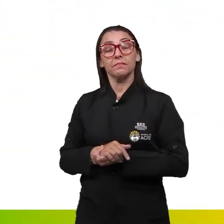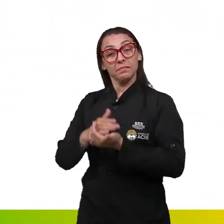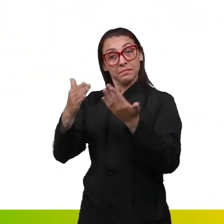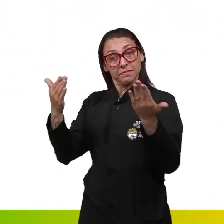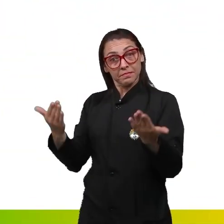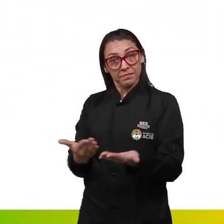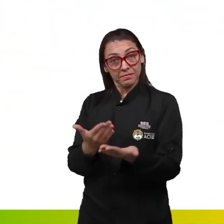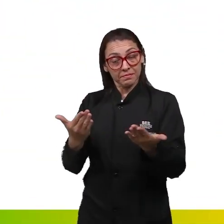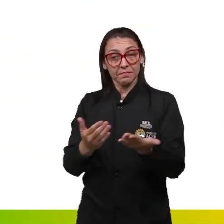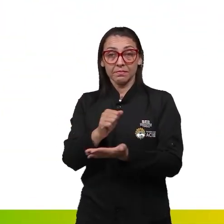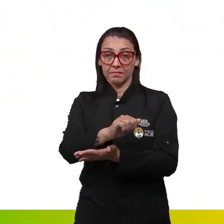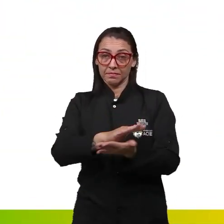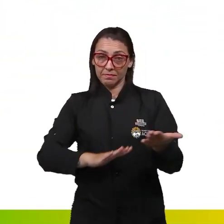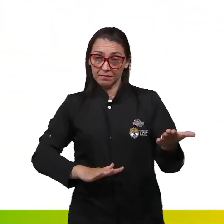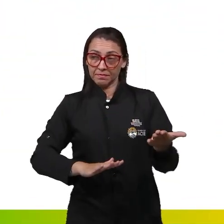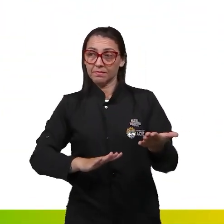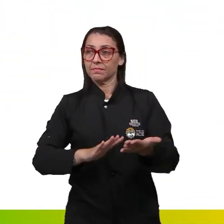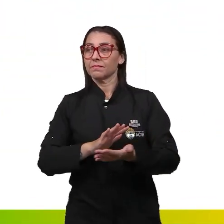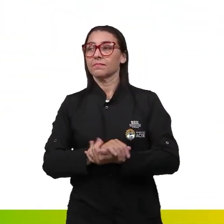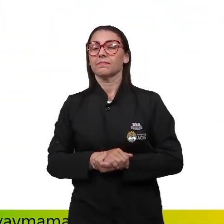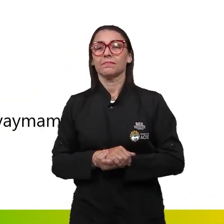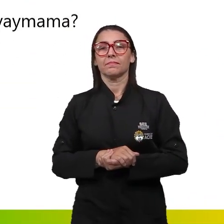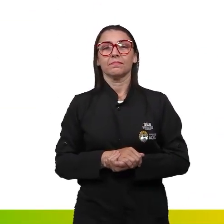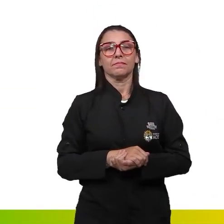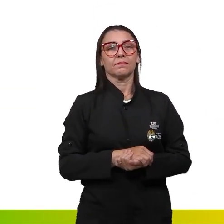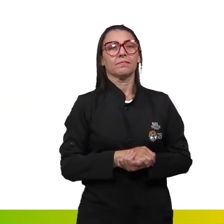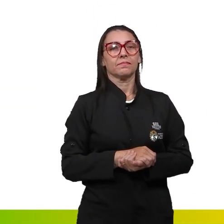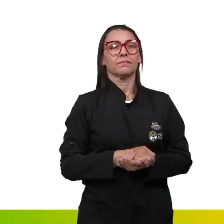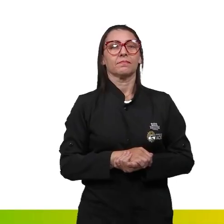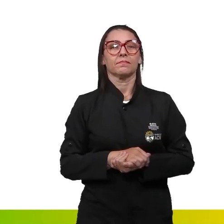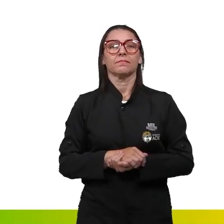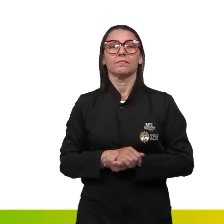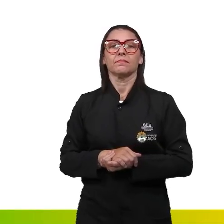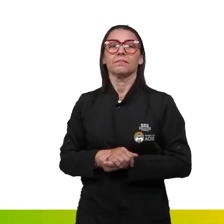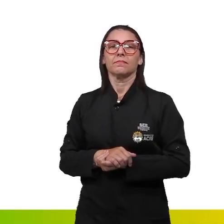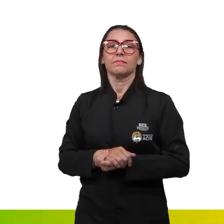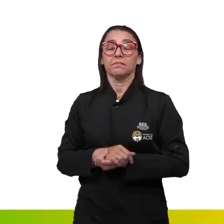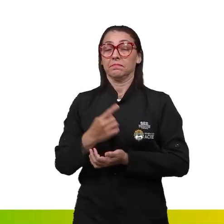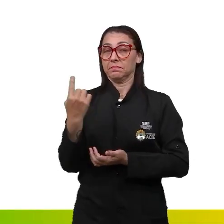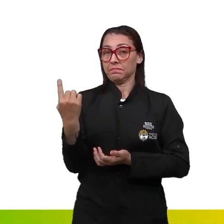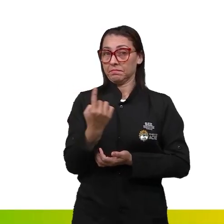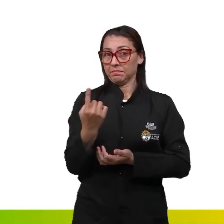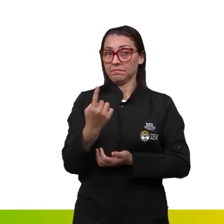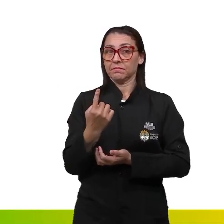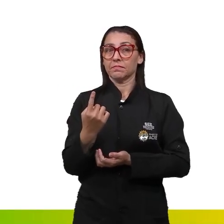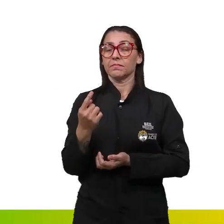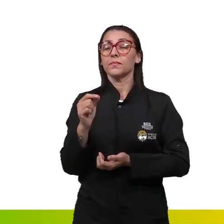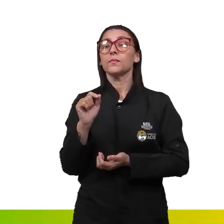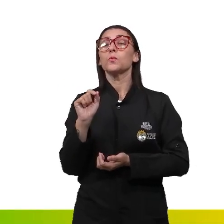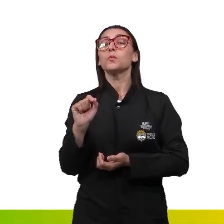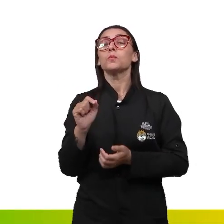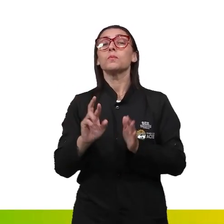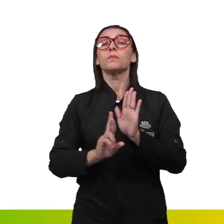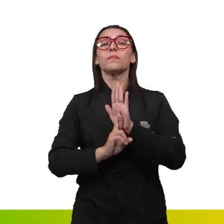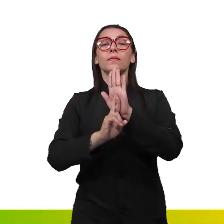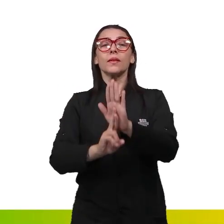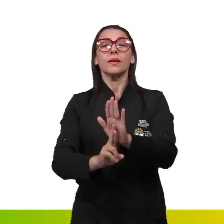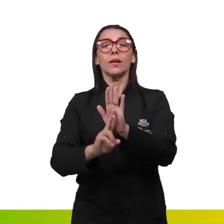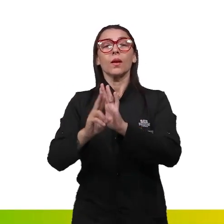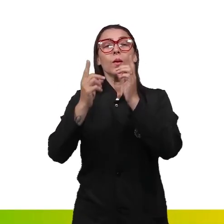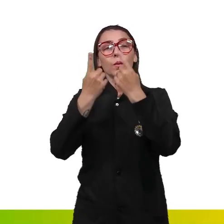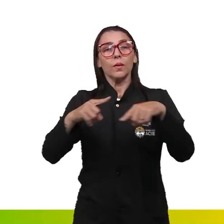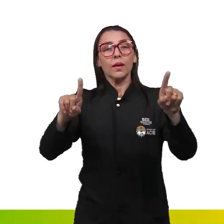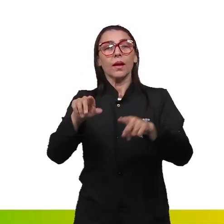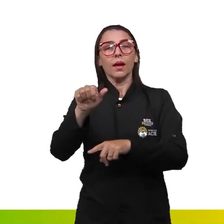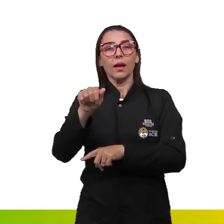Agora vamos aqui, galera, para a nossa atividade. Tá bom? Questão de número 1. Que representa